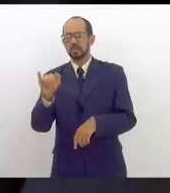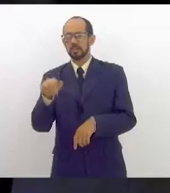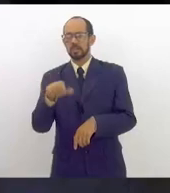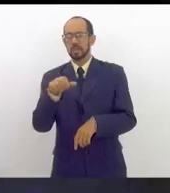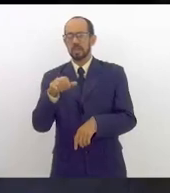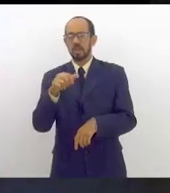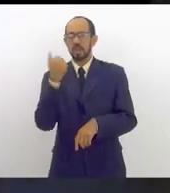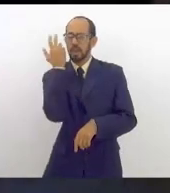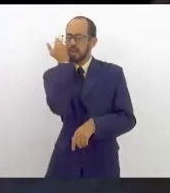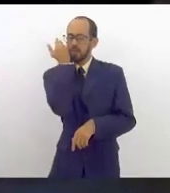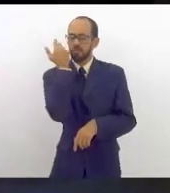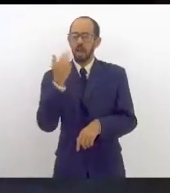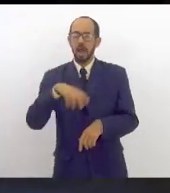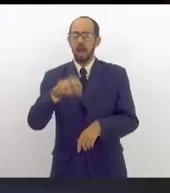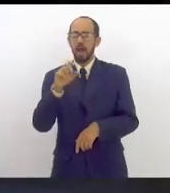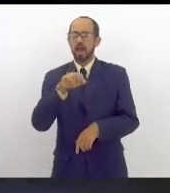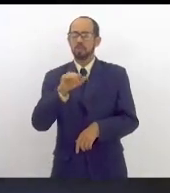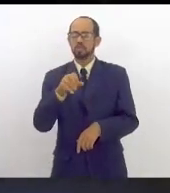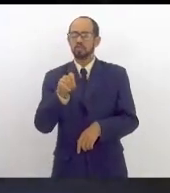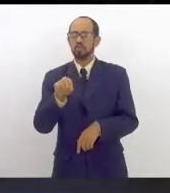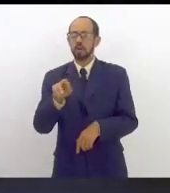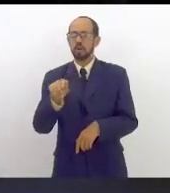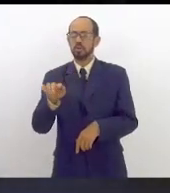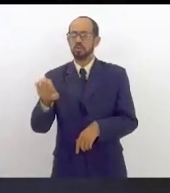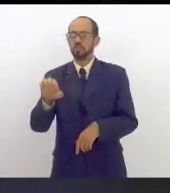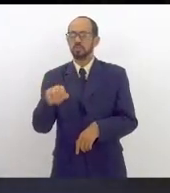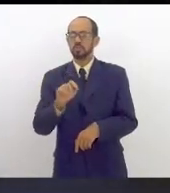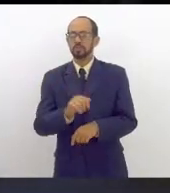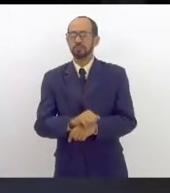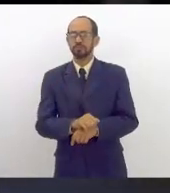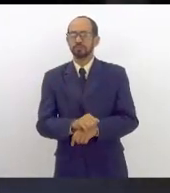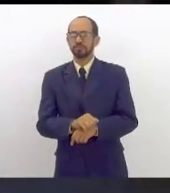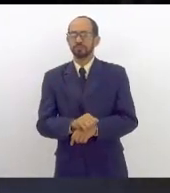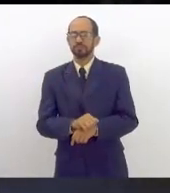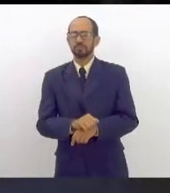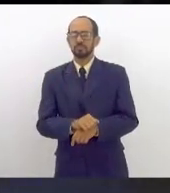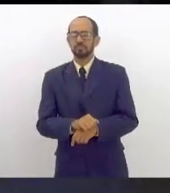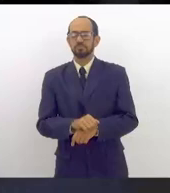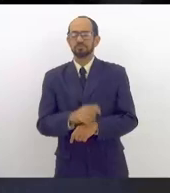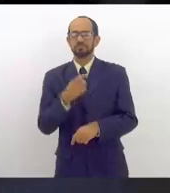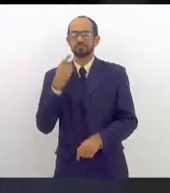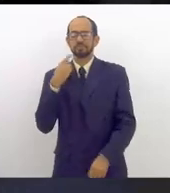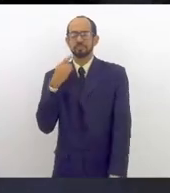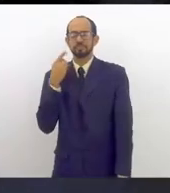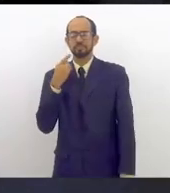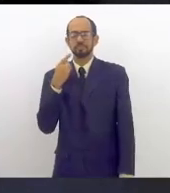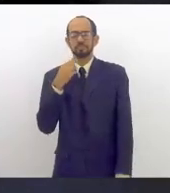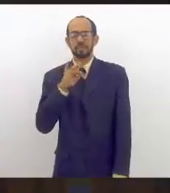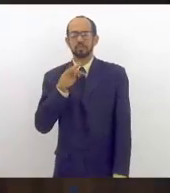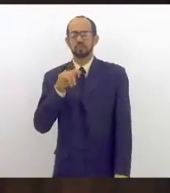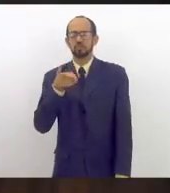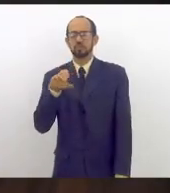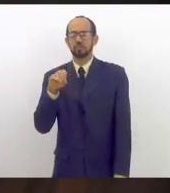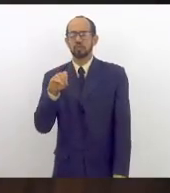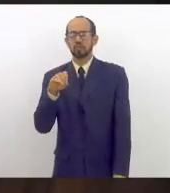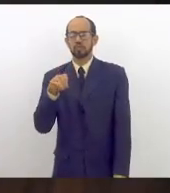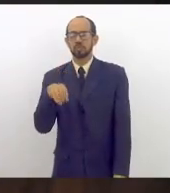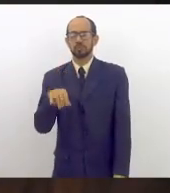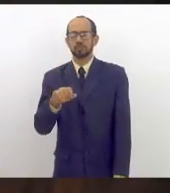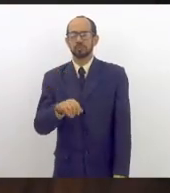Eliomar, deputado Jorge Felipe Neto, deputado Chico Machado,